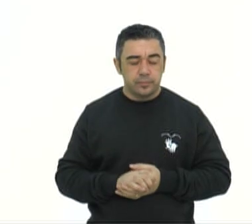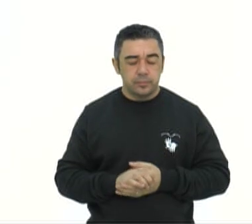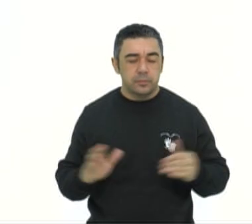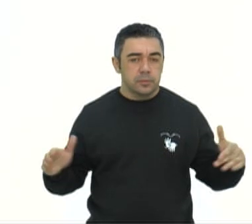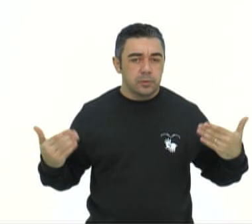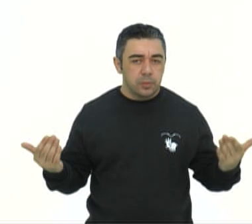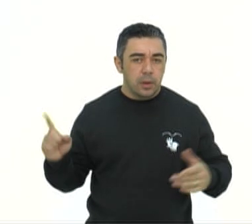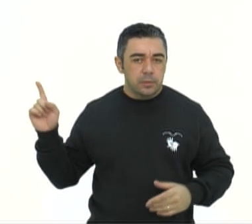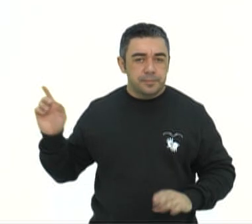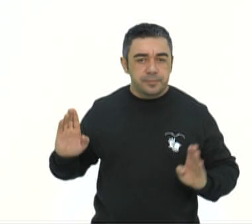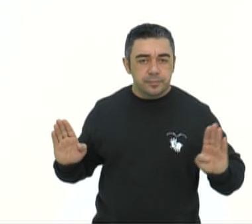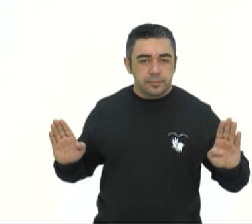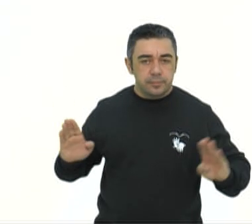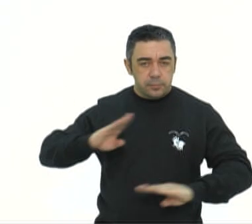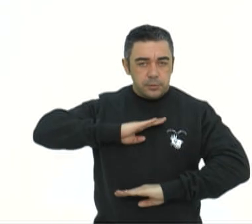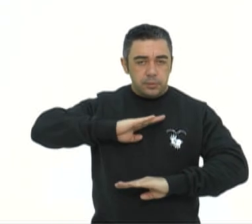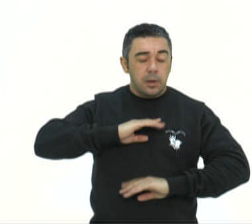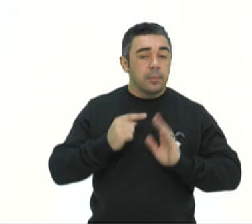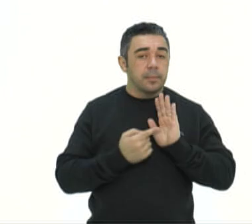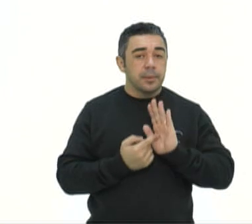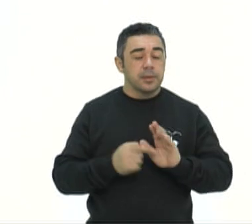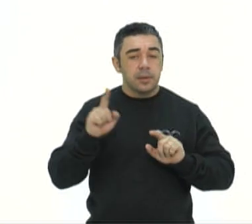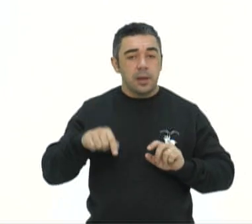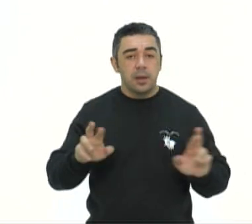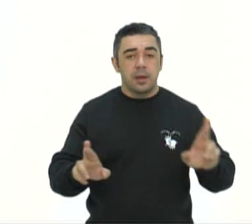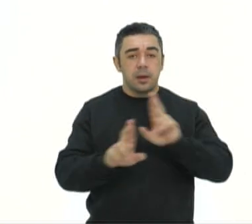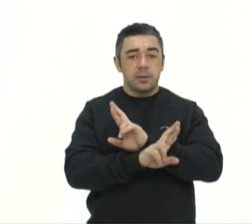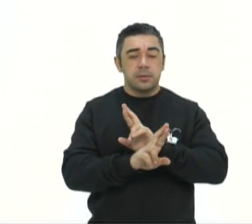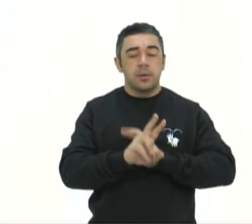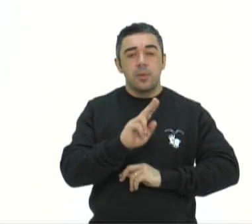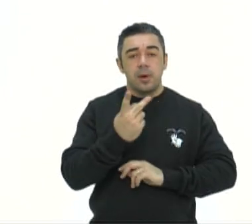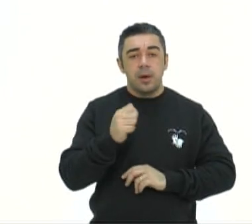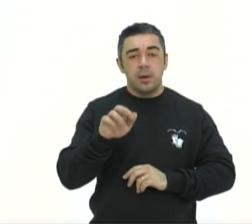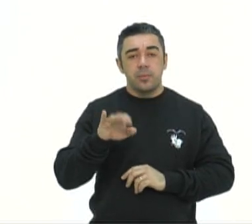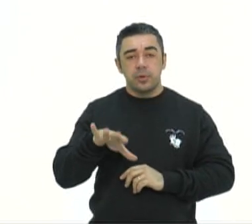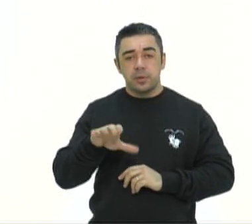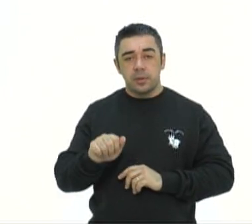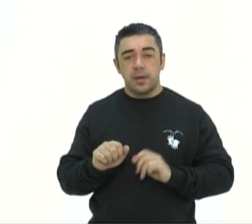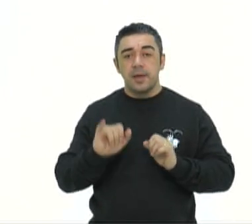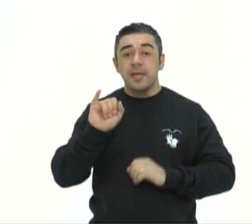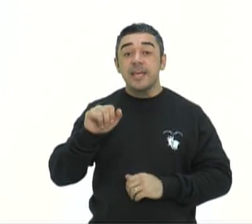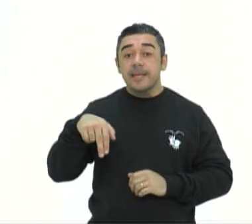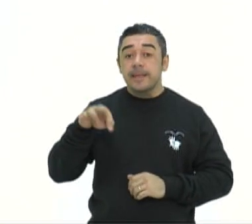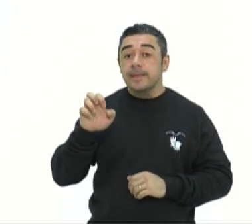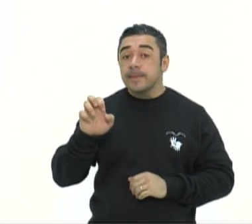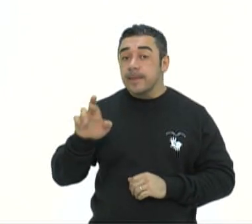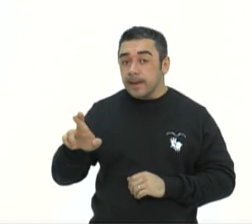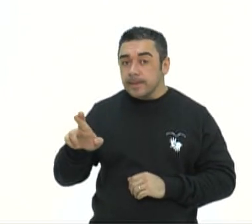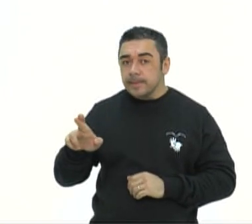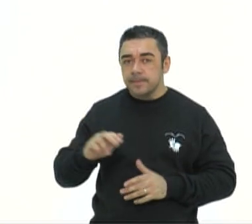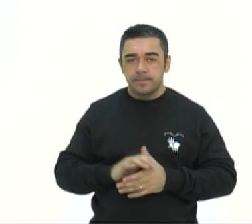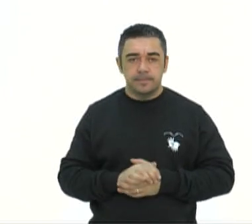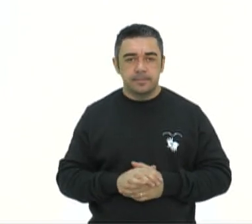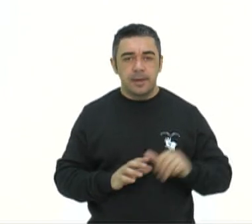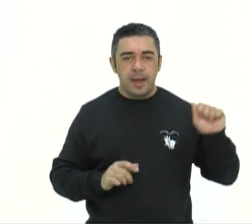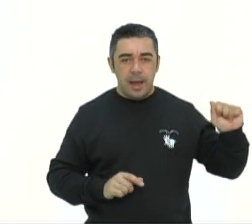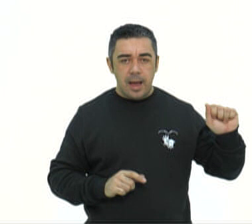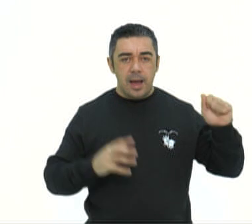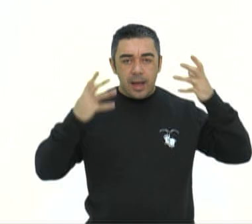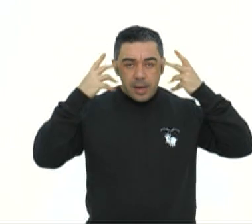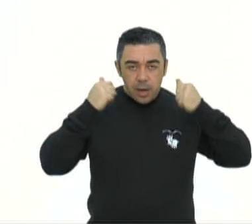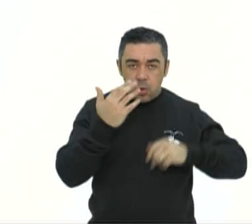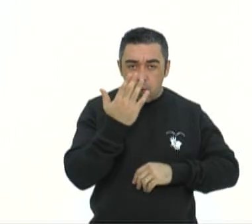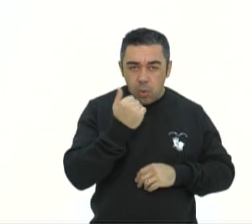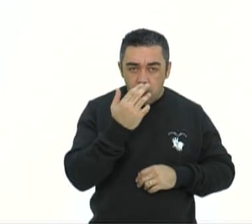Qual das situações abaixo apresenta uma relação ecológica harmônica interespecífica? Letra A, leão caçando e comendo